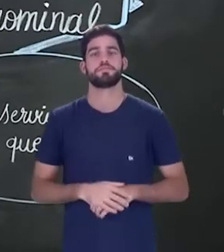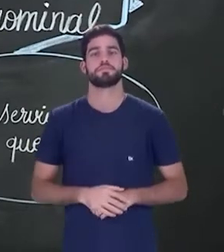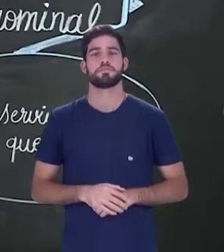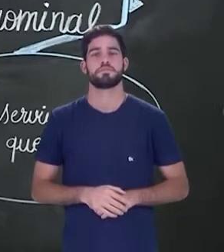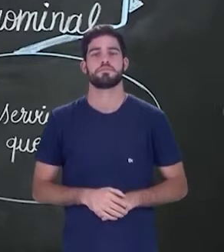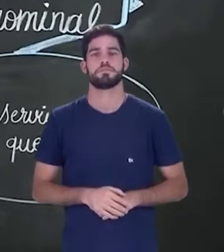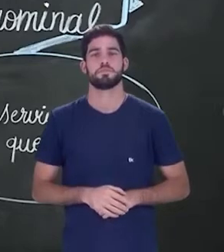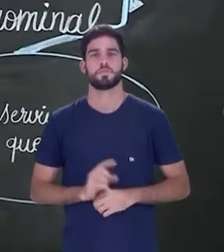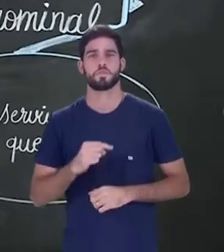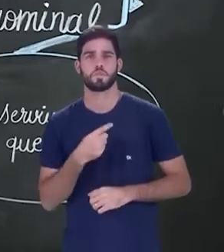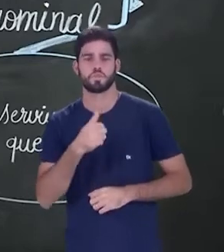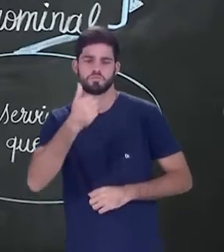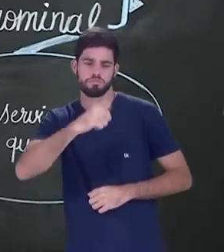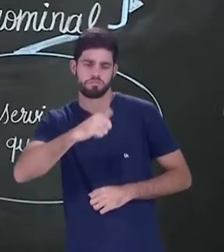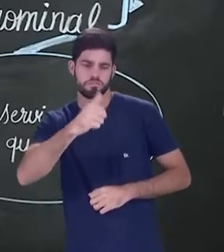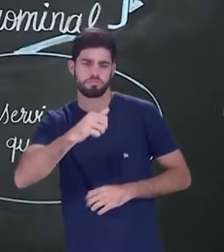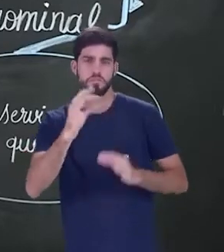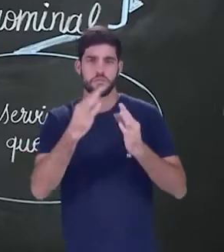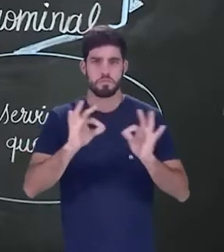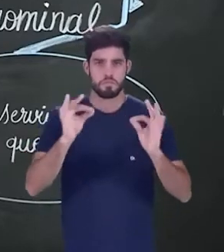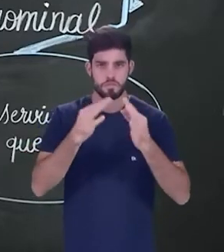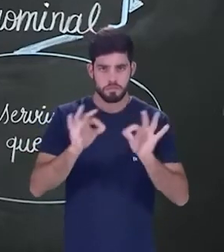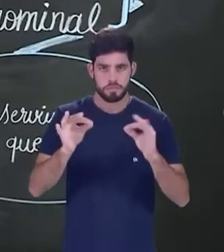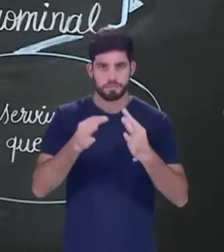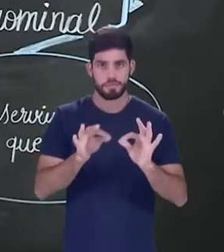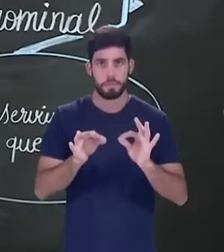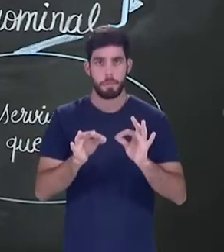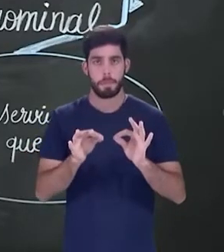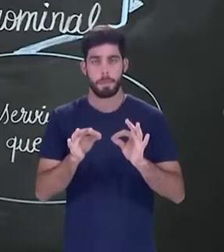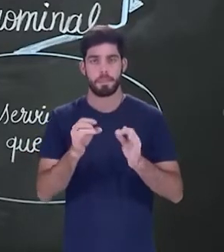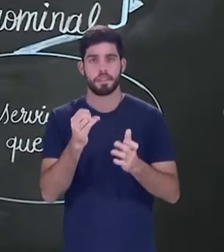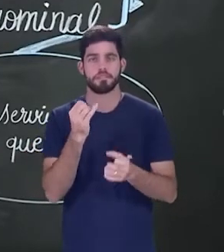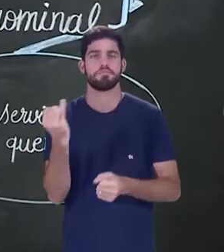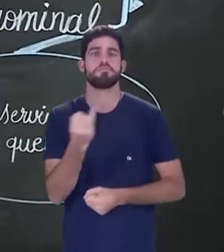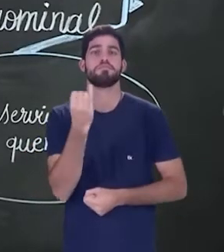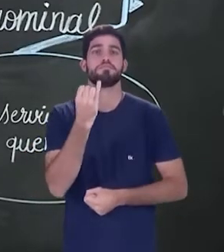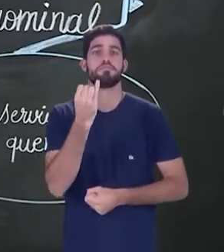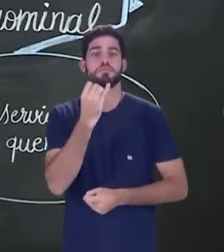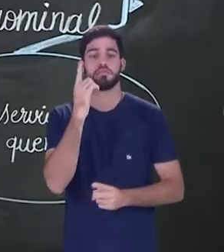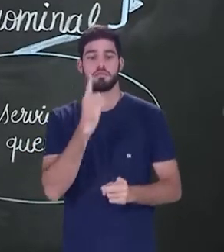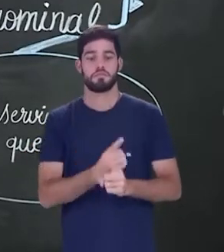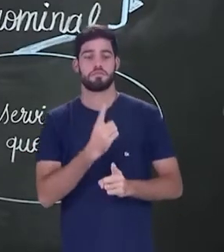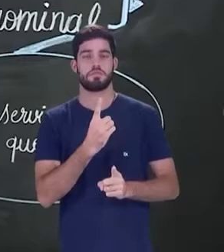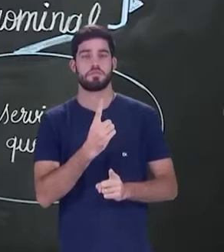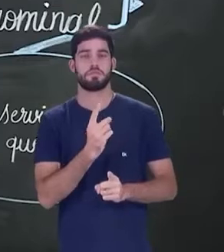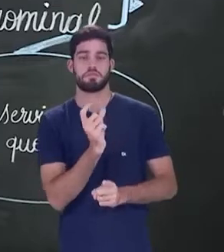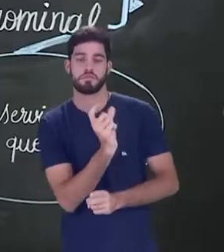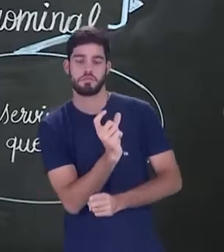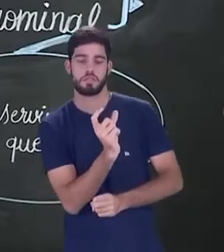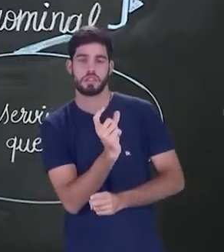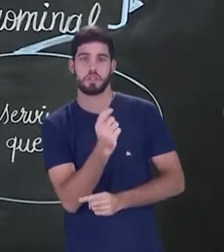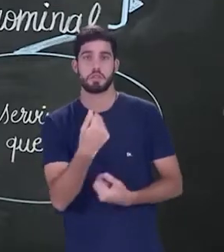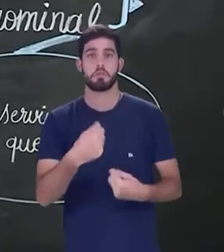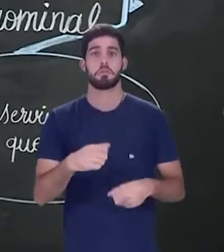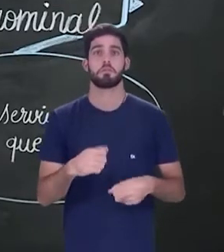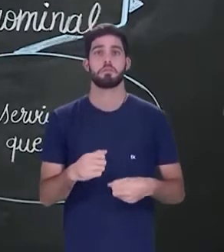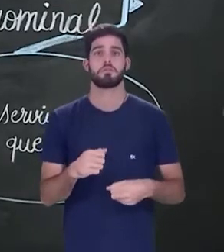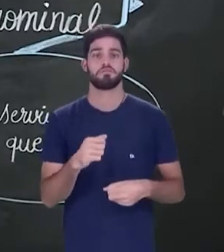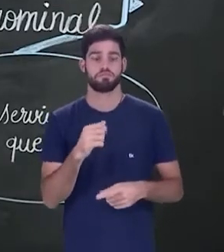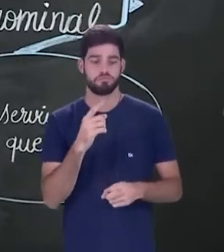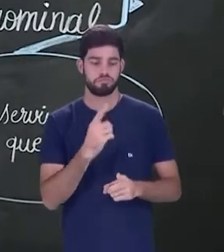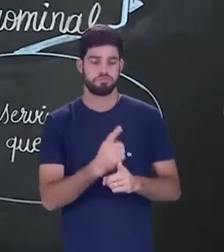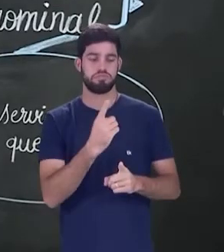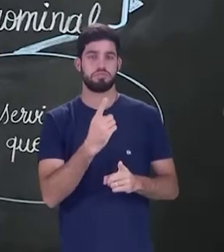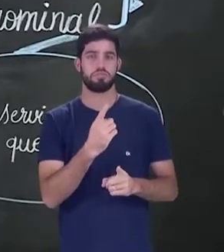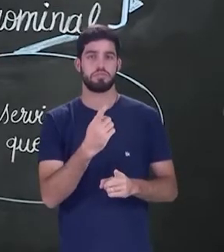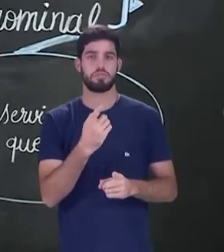vai fazer uma análise sintática importante para identificar as funções de cada palavra dentro de uma construção, eu preciso de cara localizar esse verbo.